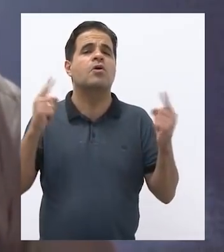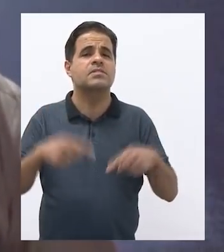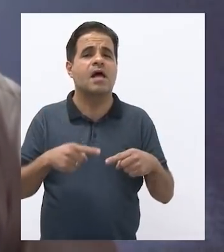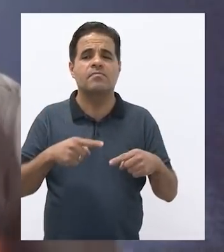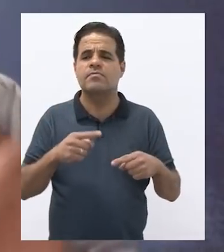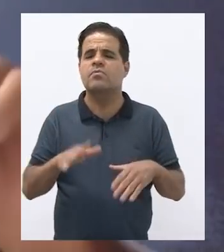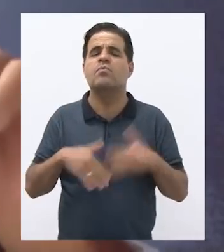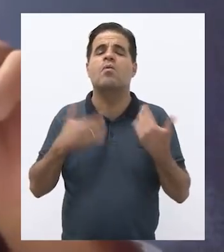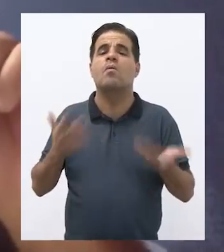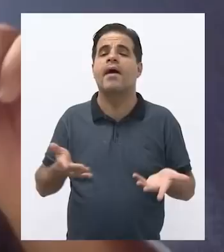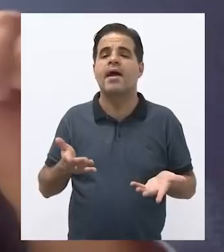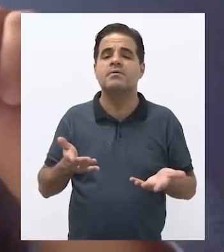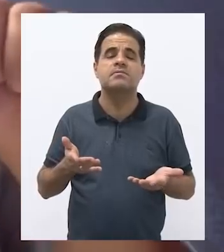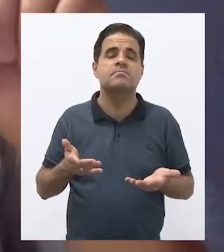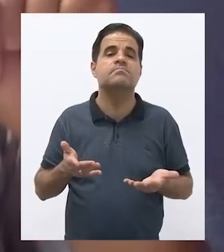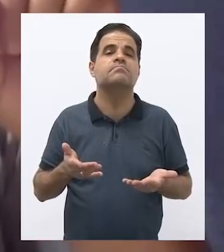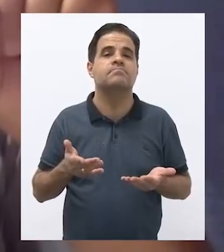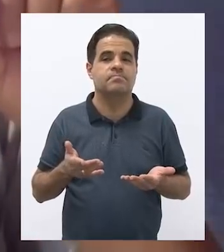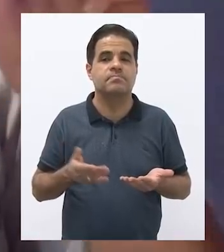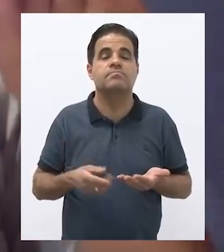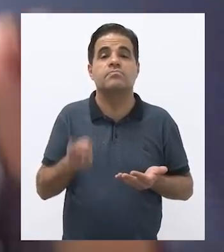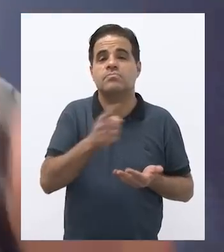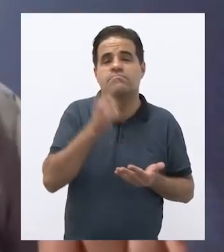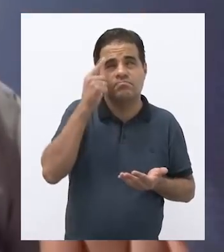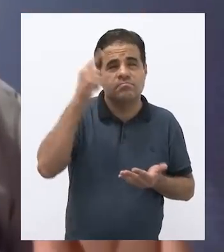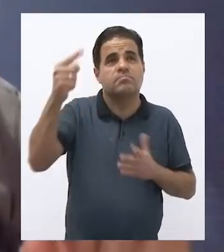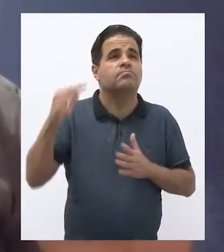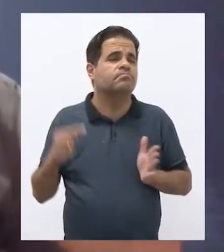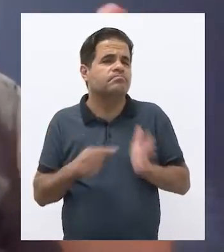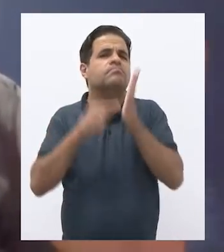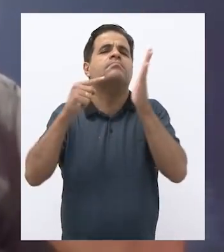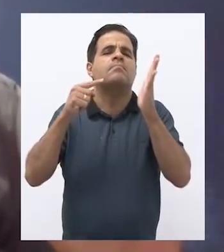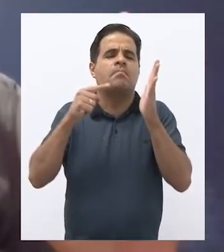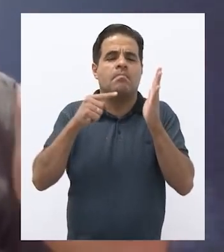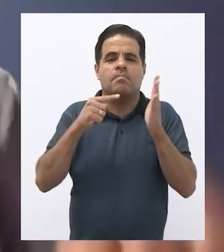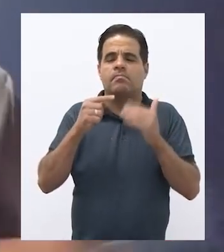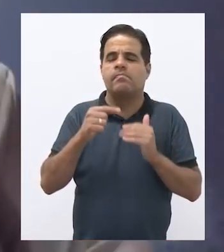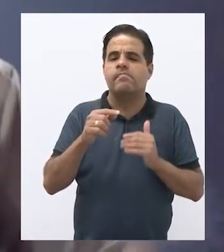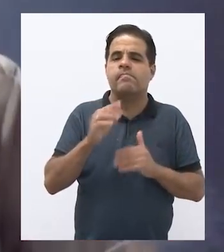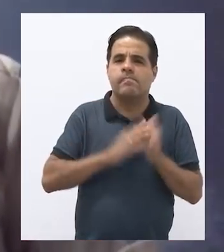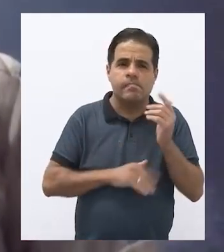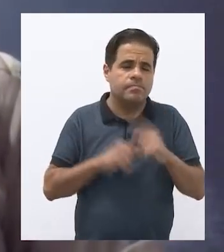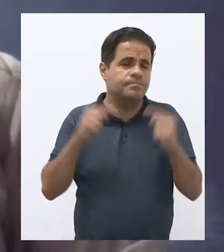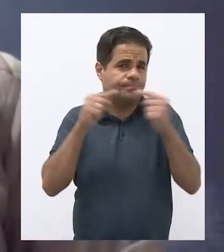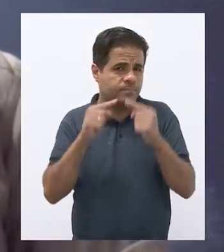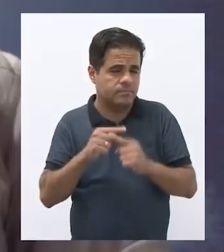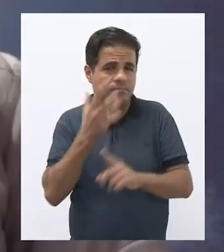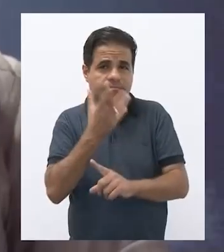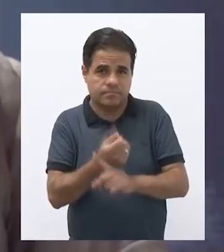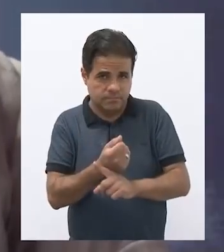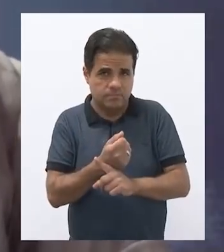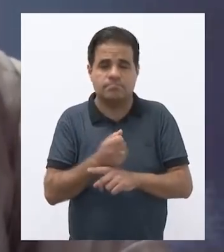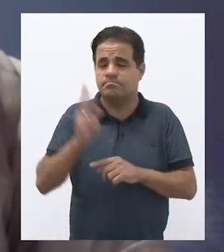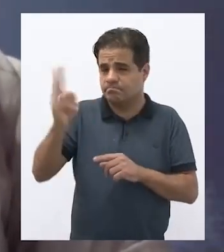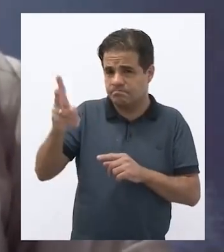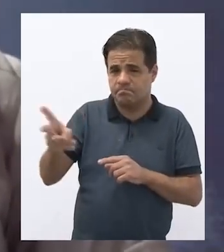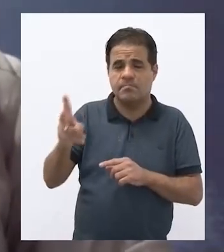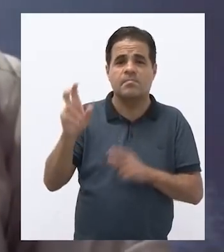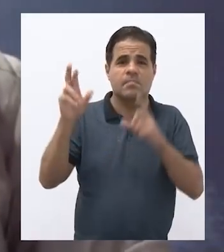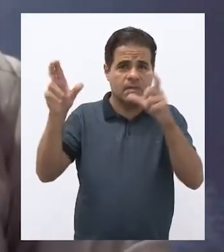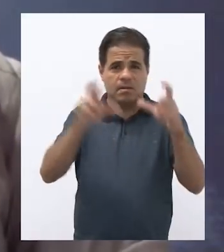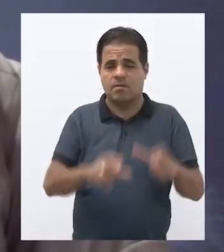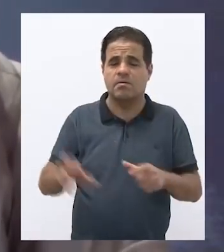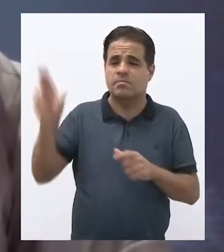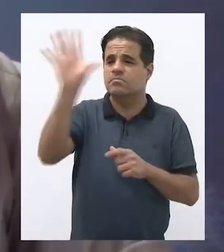é? É que, do ponto de vista das aplicações, mesmo naquelas regiões